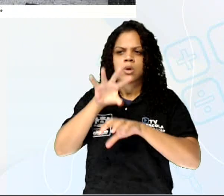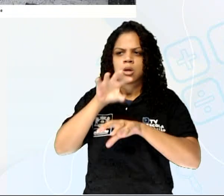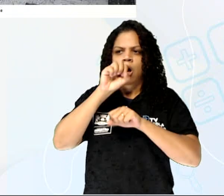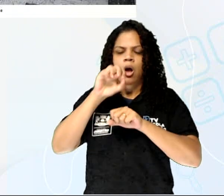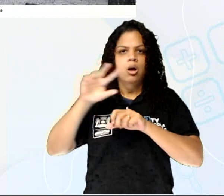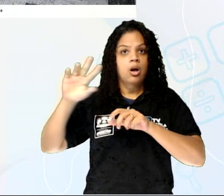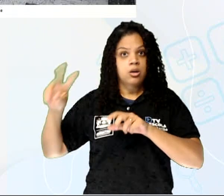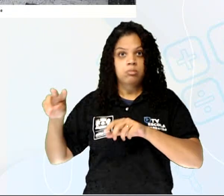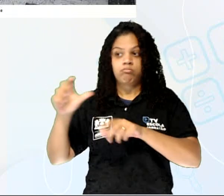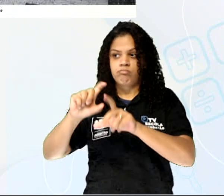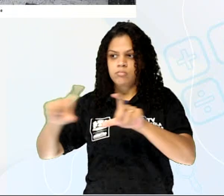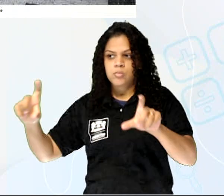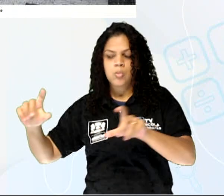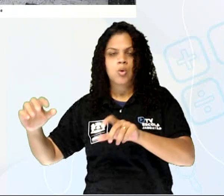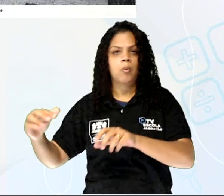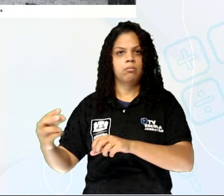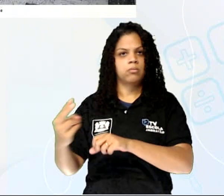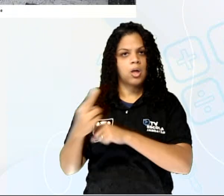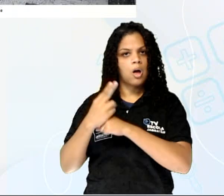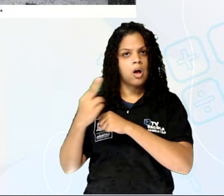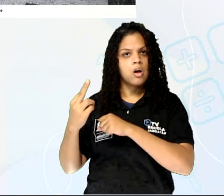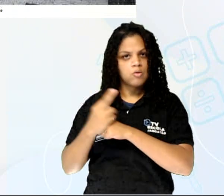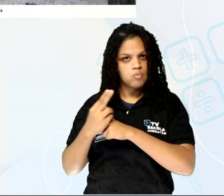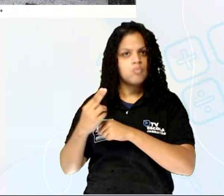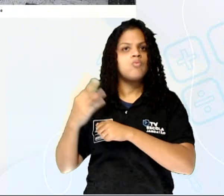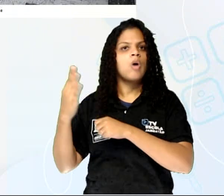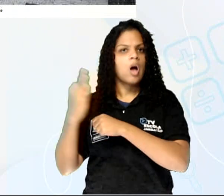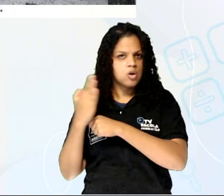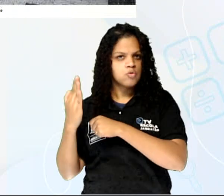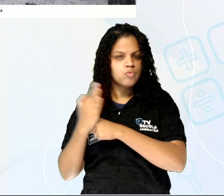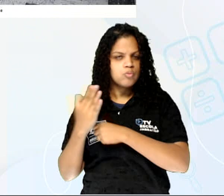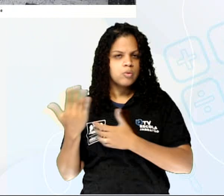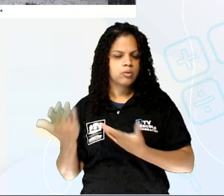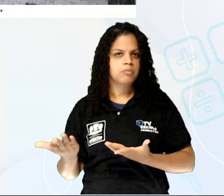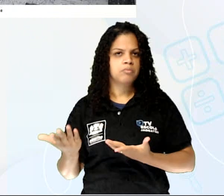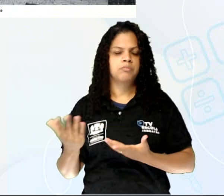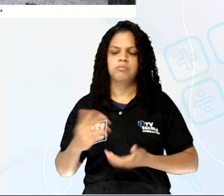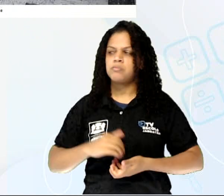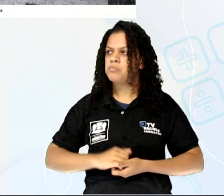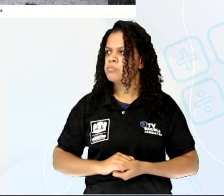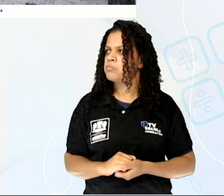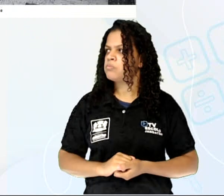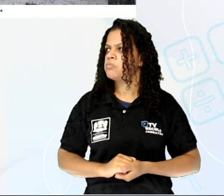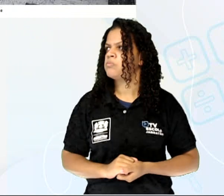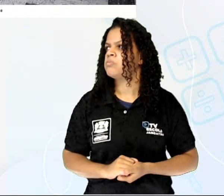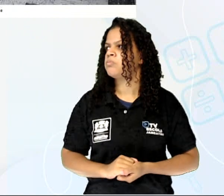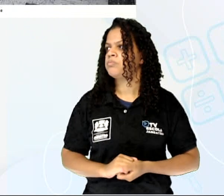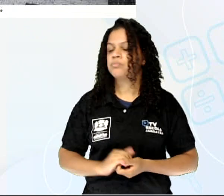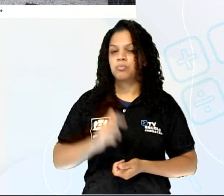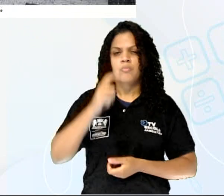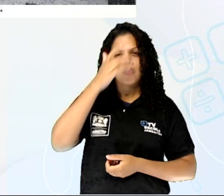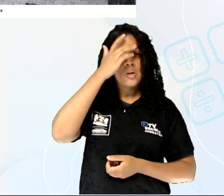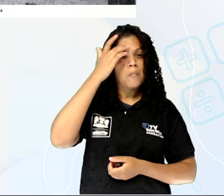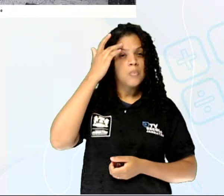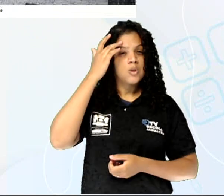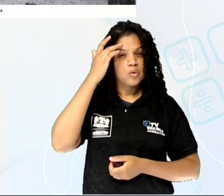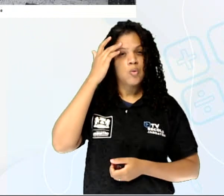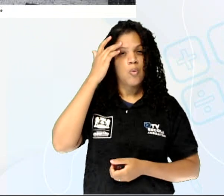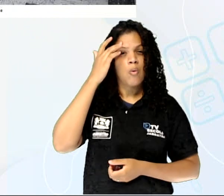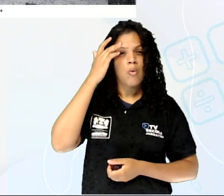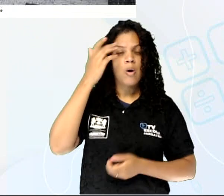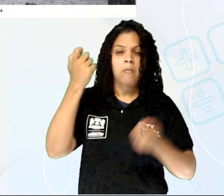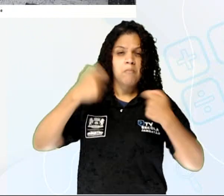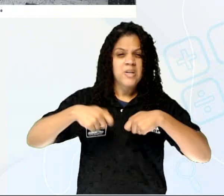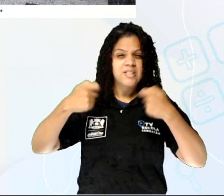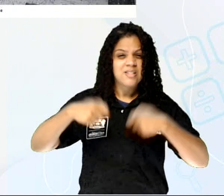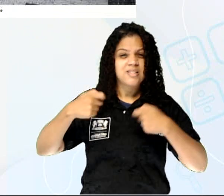necessário para a respiração excede a capacidade da pessoa. Mas vejam só, quando a pessoa chegava ao ponto de precisar